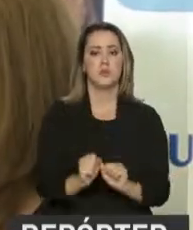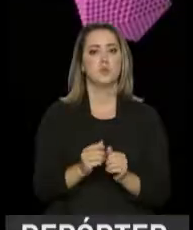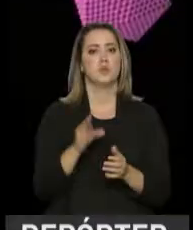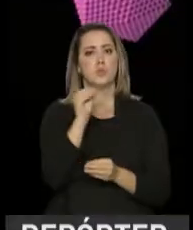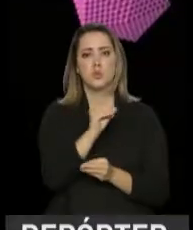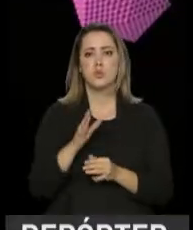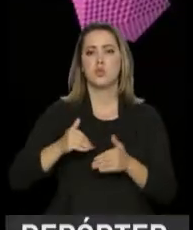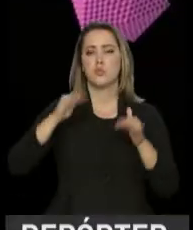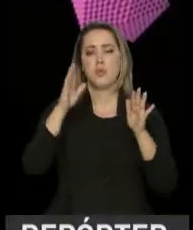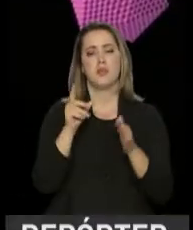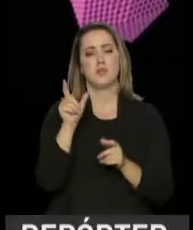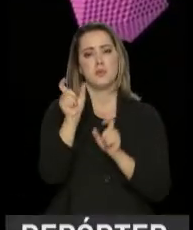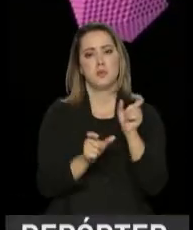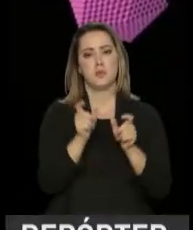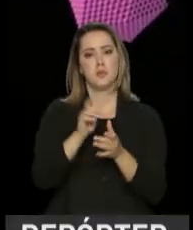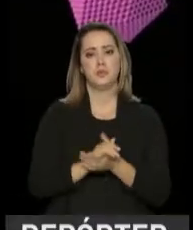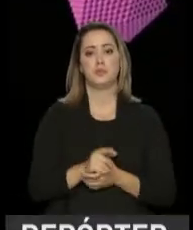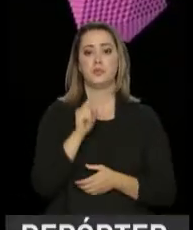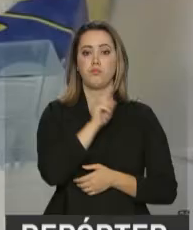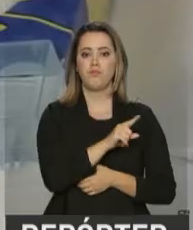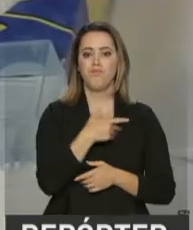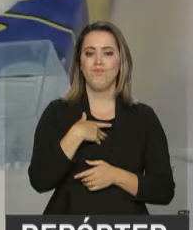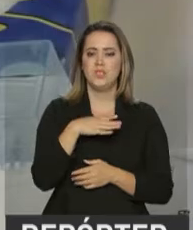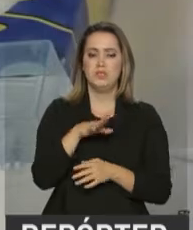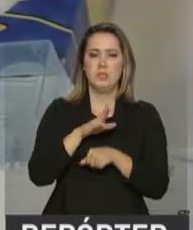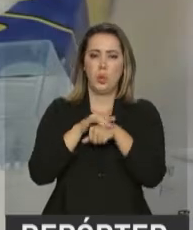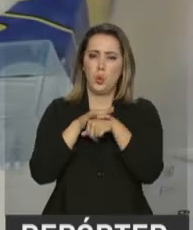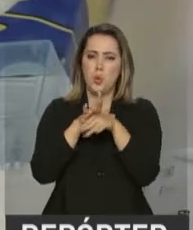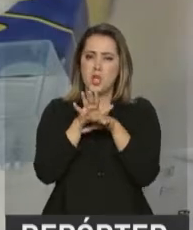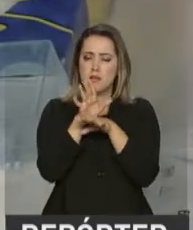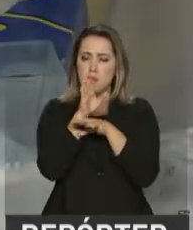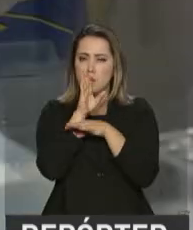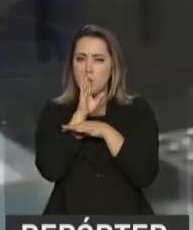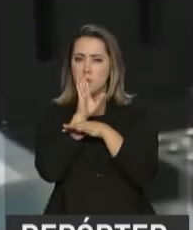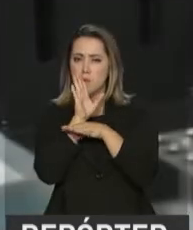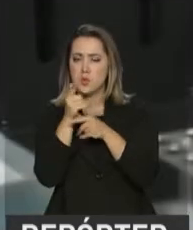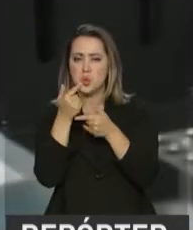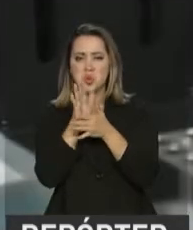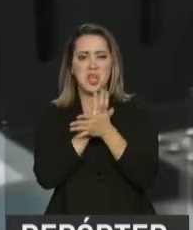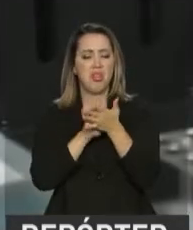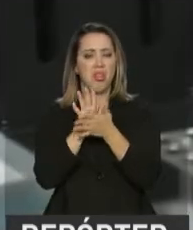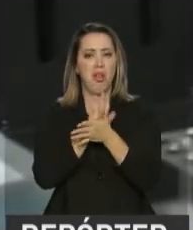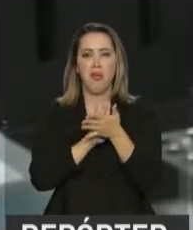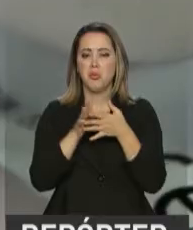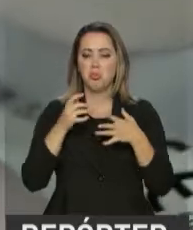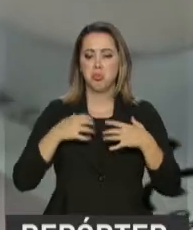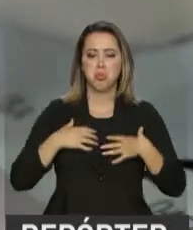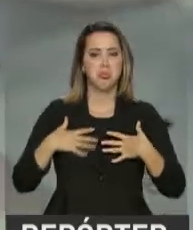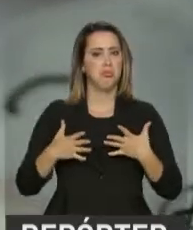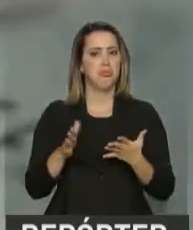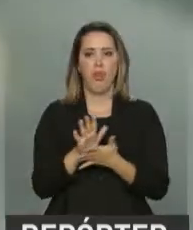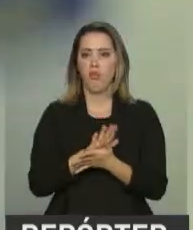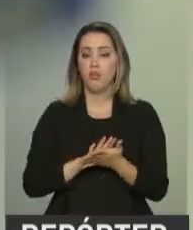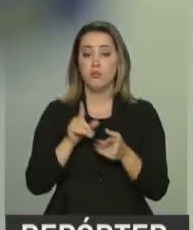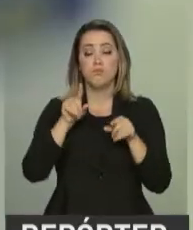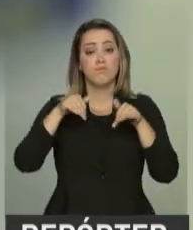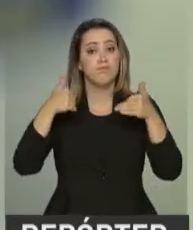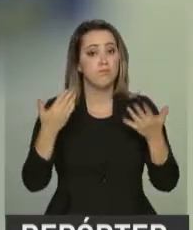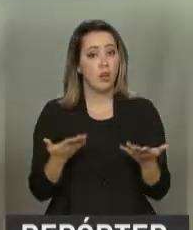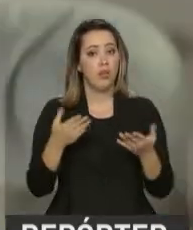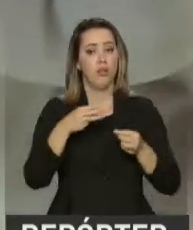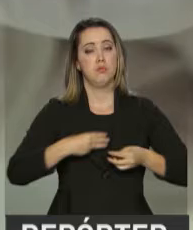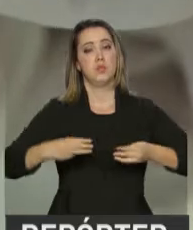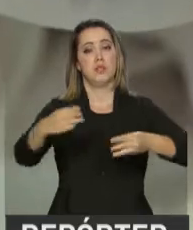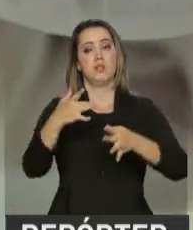tratar mais gente. A hepatite é uma doença silenciosa, que muitas vezes não provoca sintomas. Por isso, o Ministério